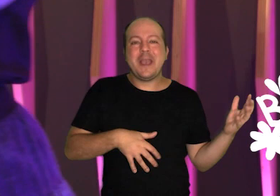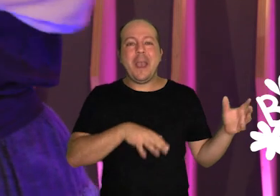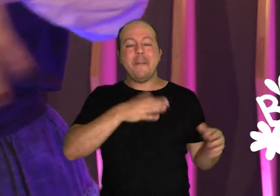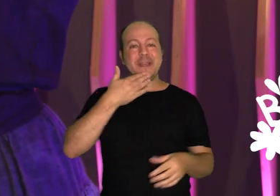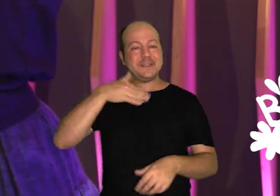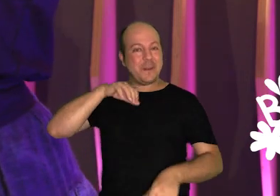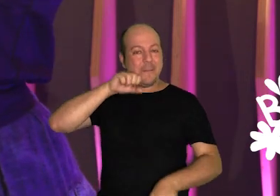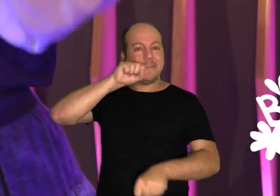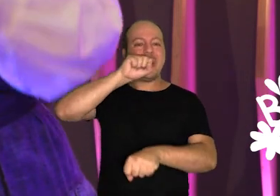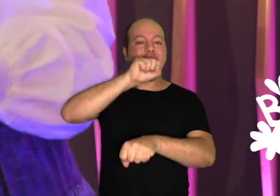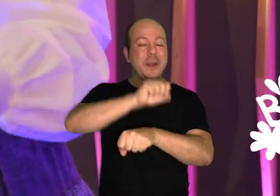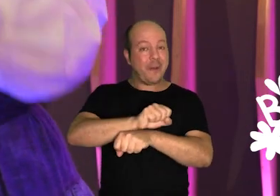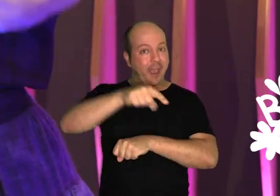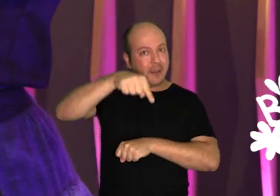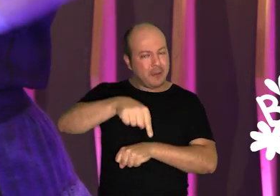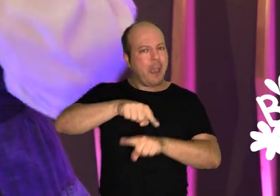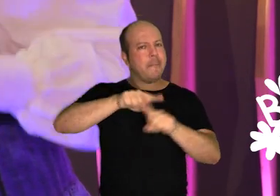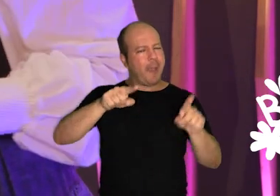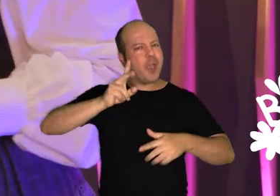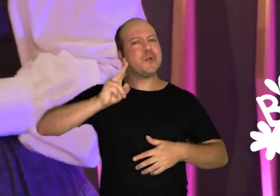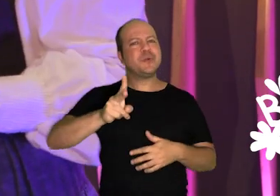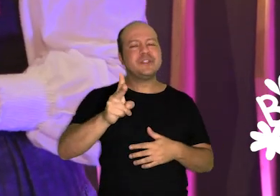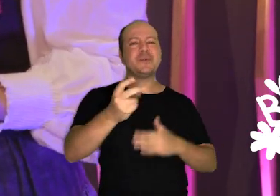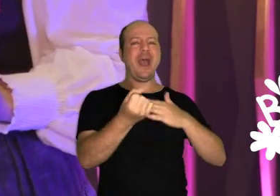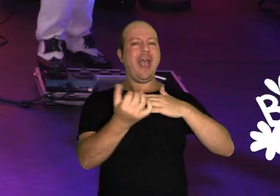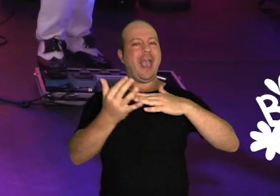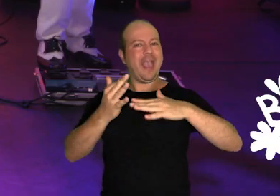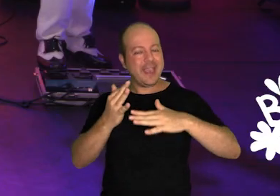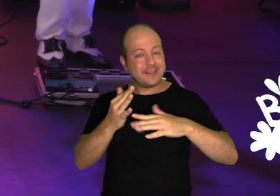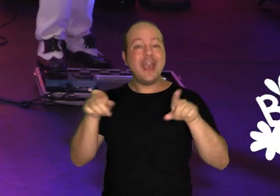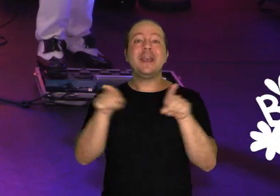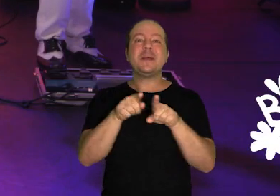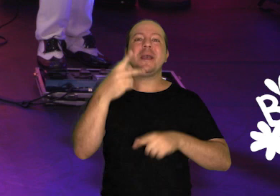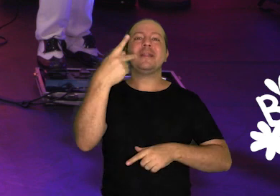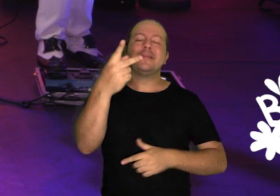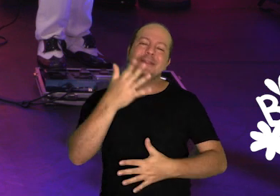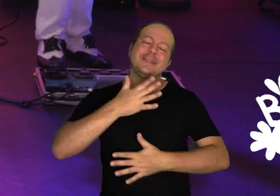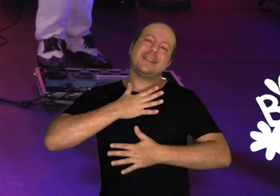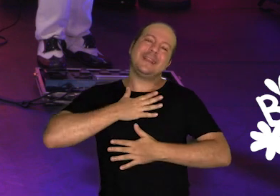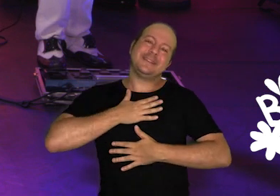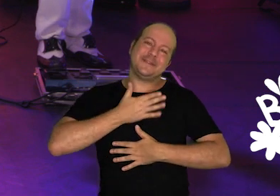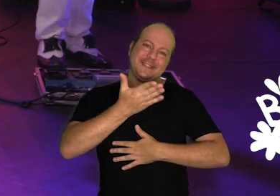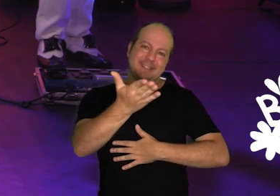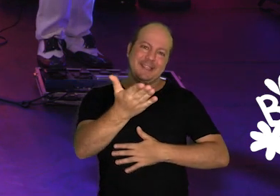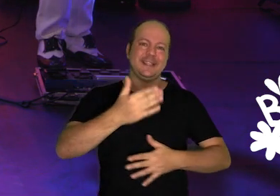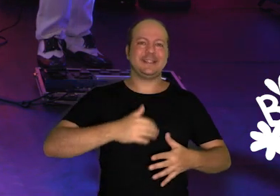Pediu pra parar, parou aqui, mas continua nas redes sociais e dentro de você.